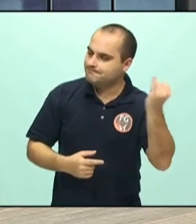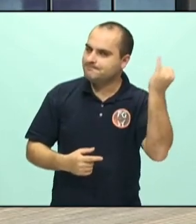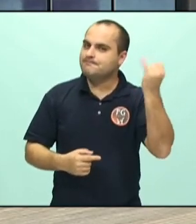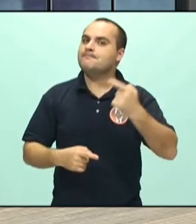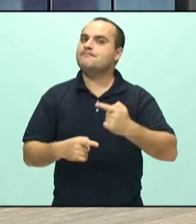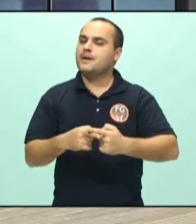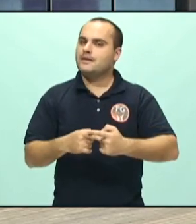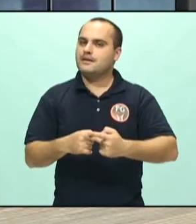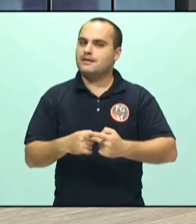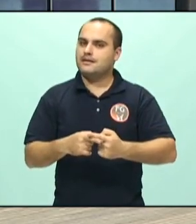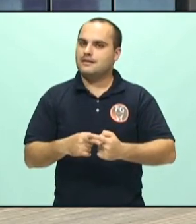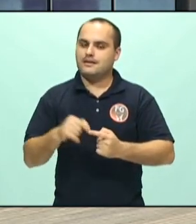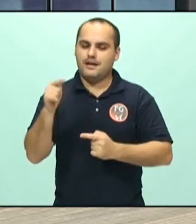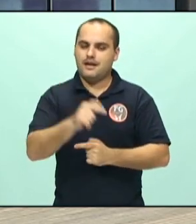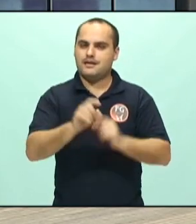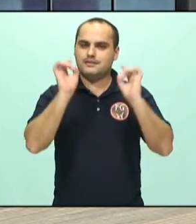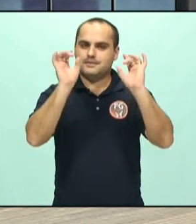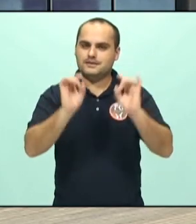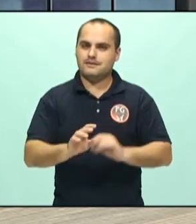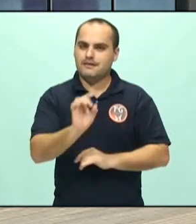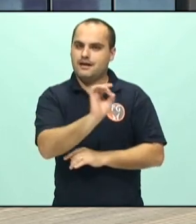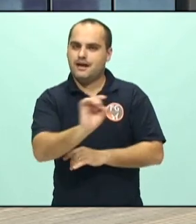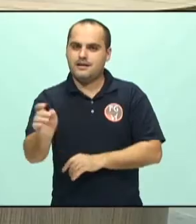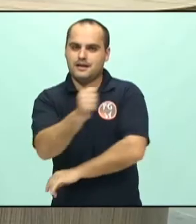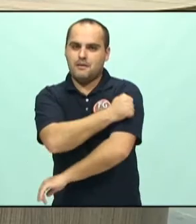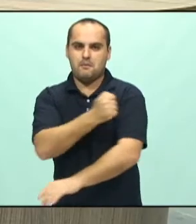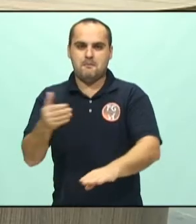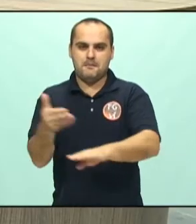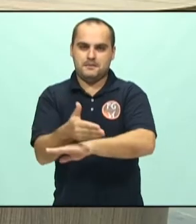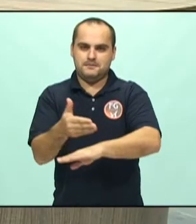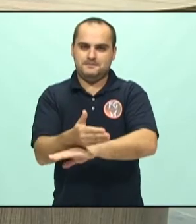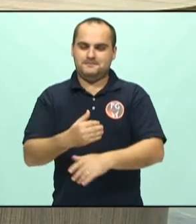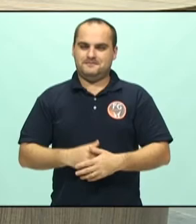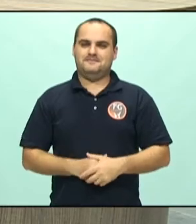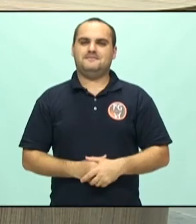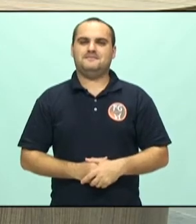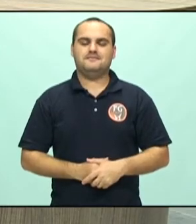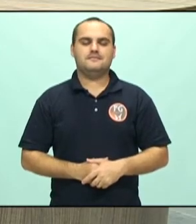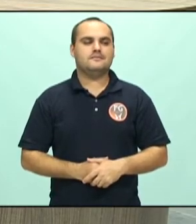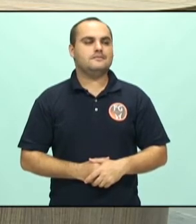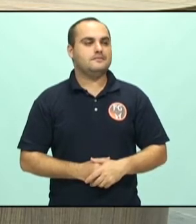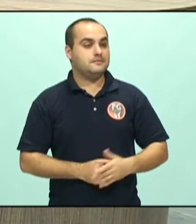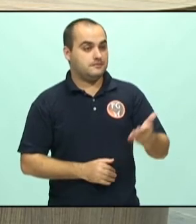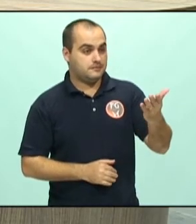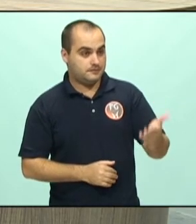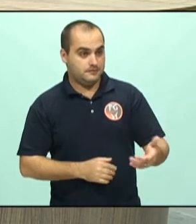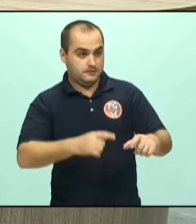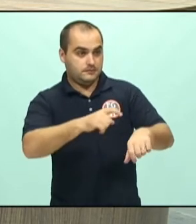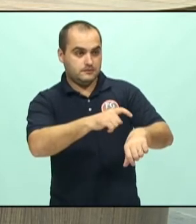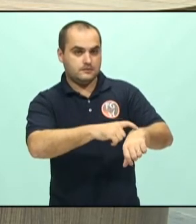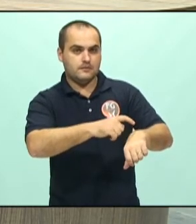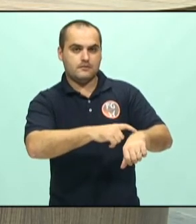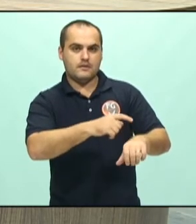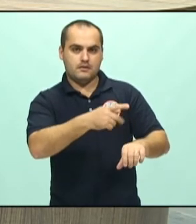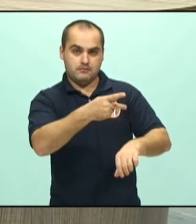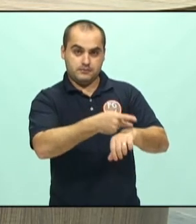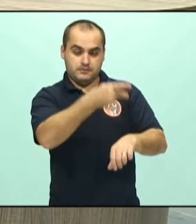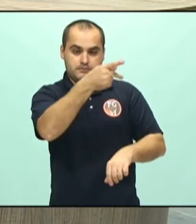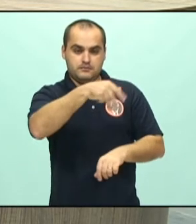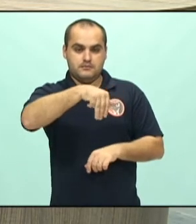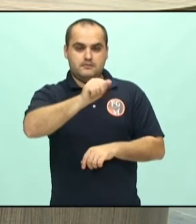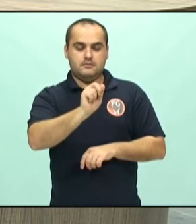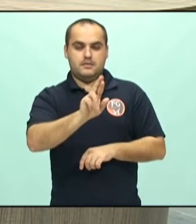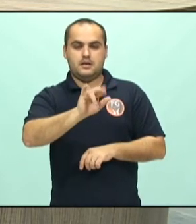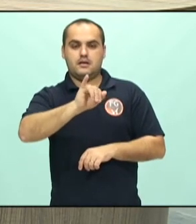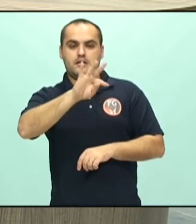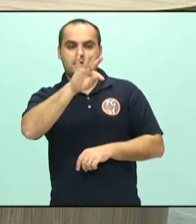vai fazer sentido depois para cada um dos alunos que participam. Esse prêmio recebido do mérito educacional